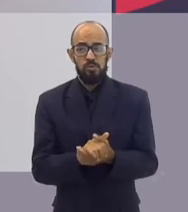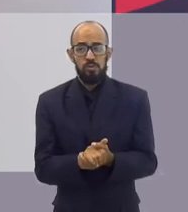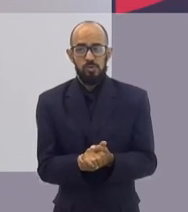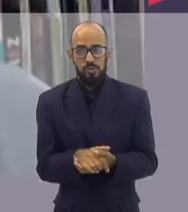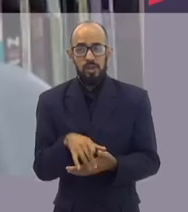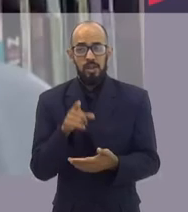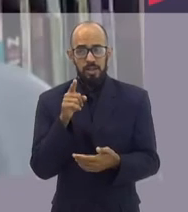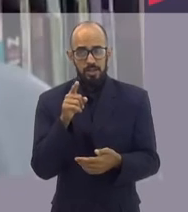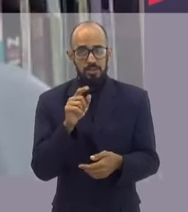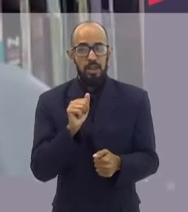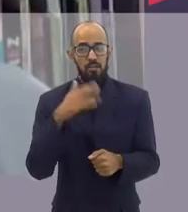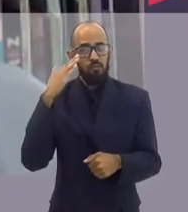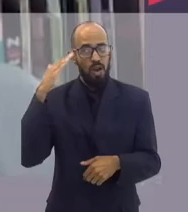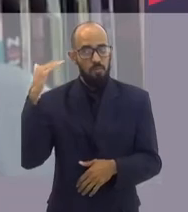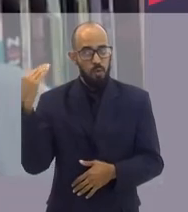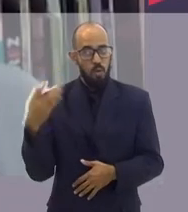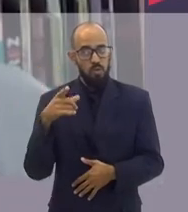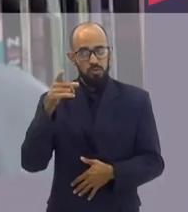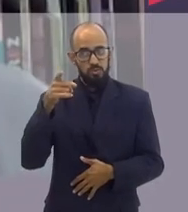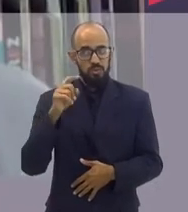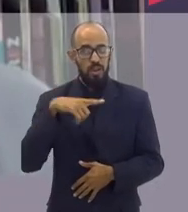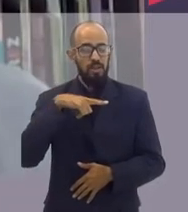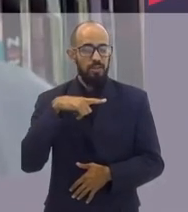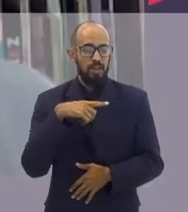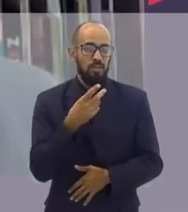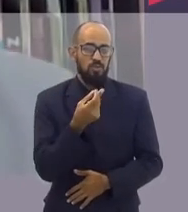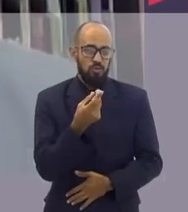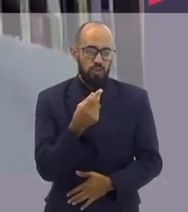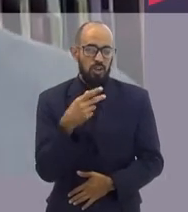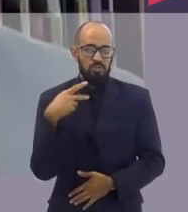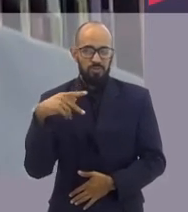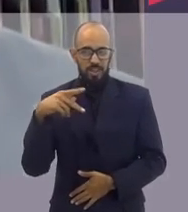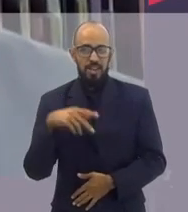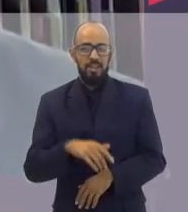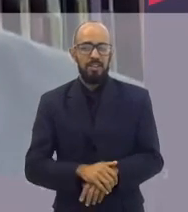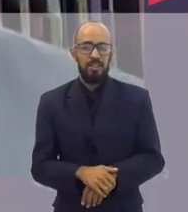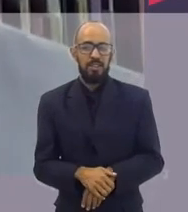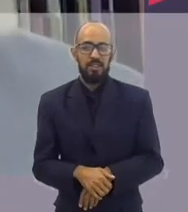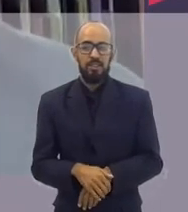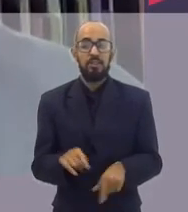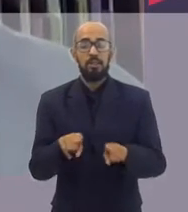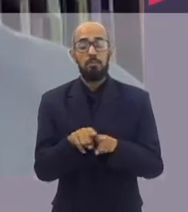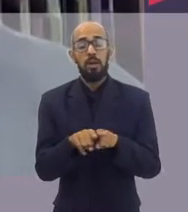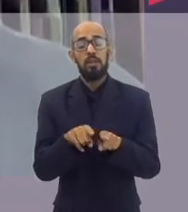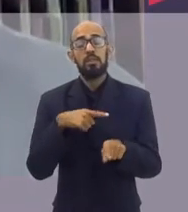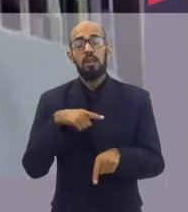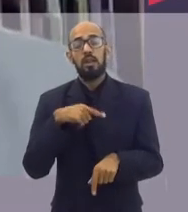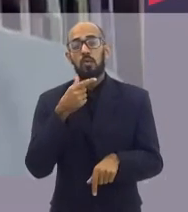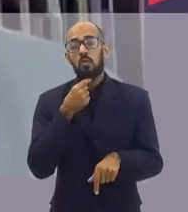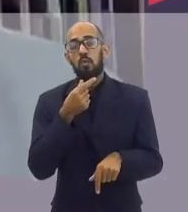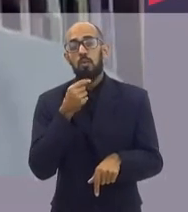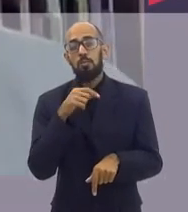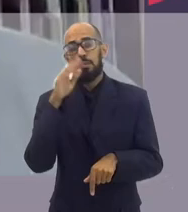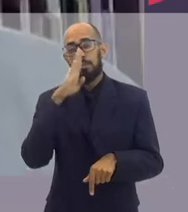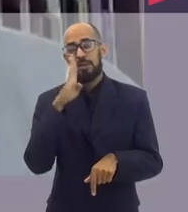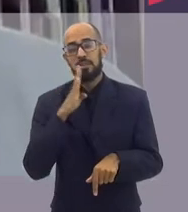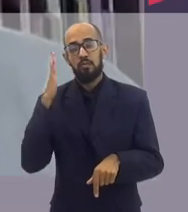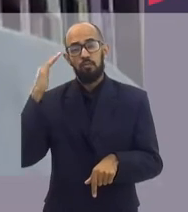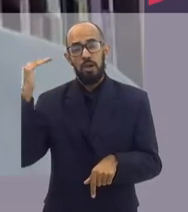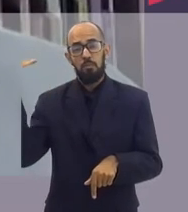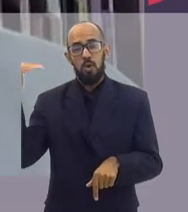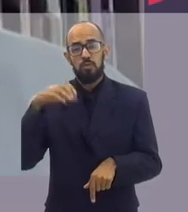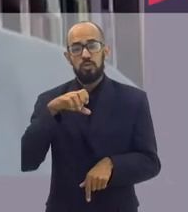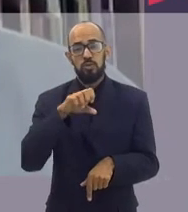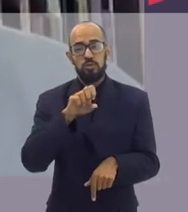o Paul Ehrlich, né, que é o famoso, né? Então tem a notinha aqui, né? E tem o brasileiro também, que é o